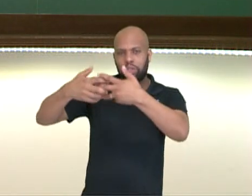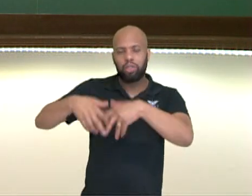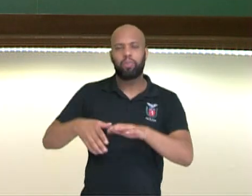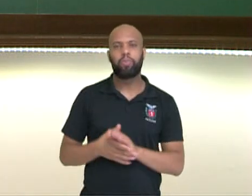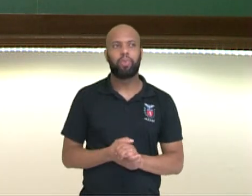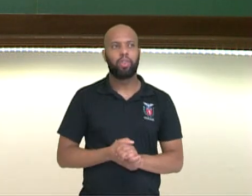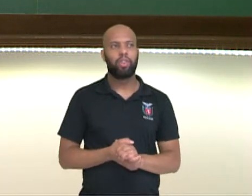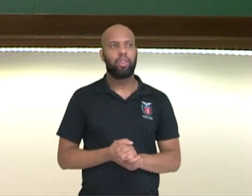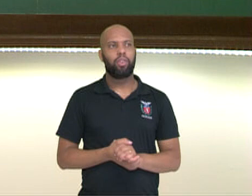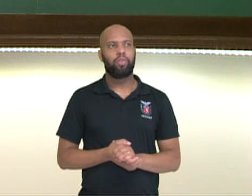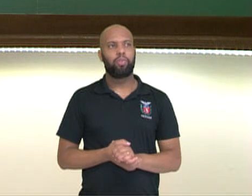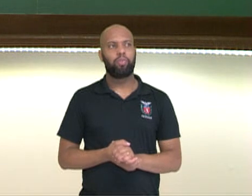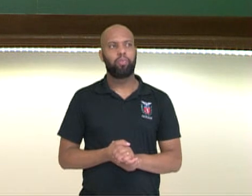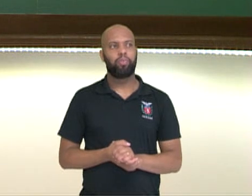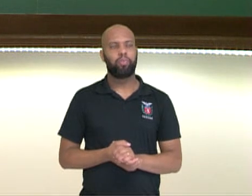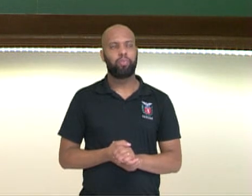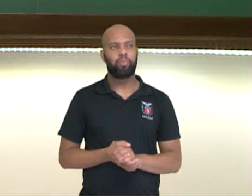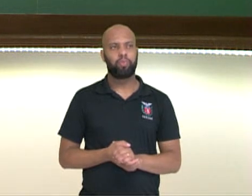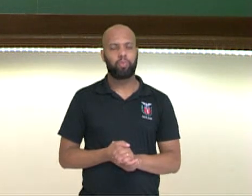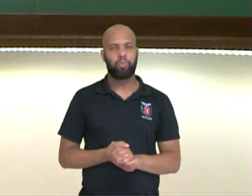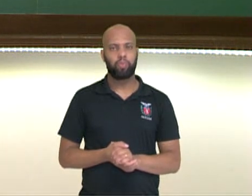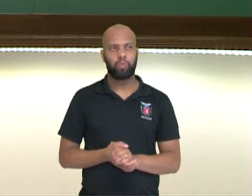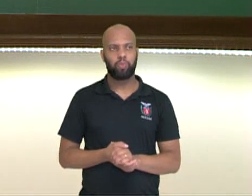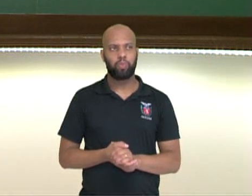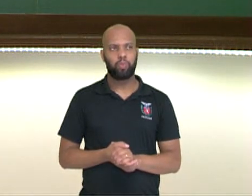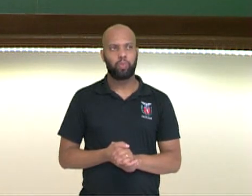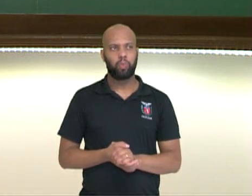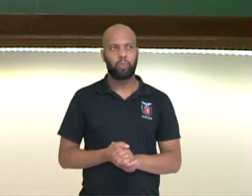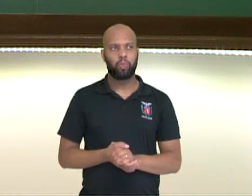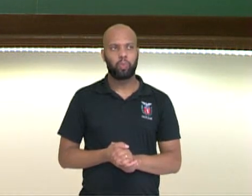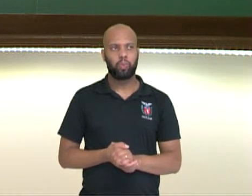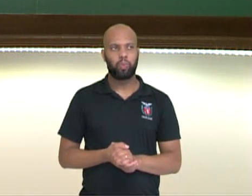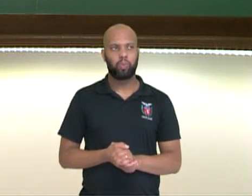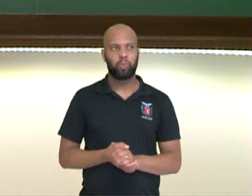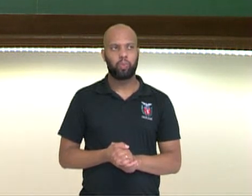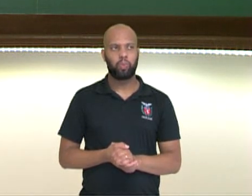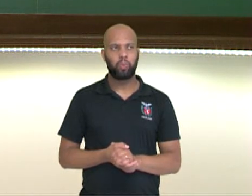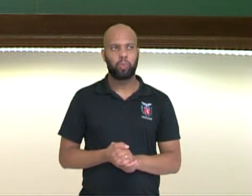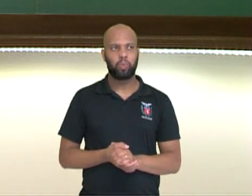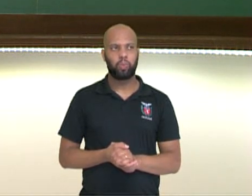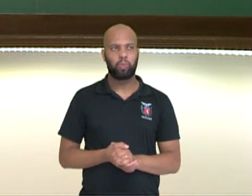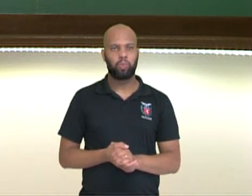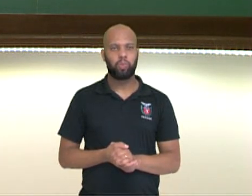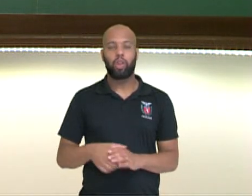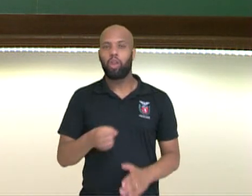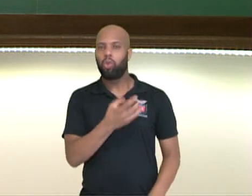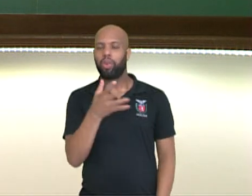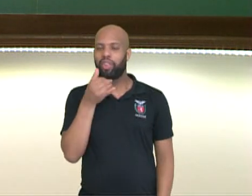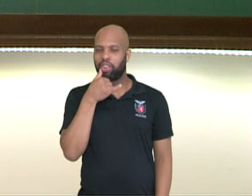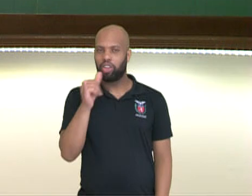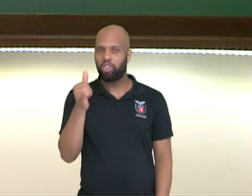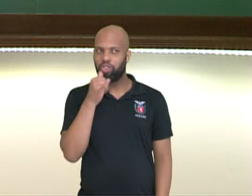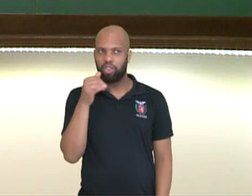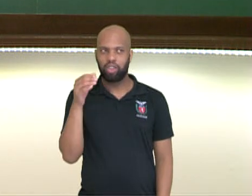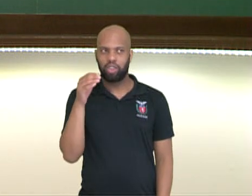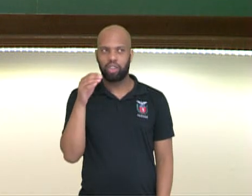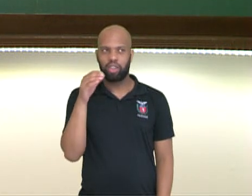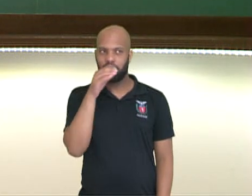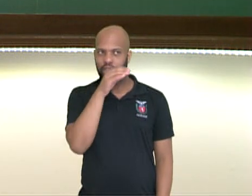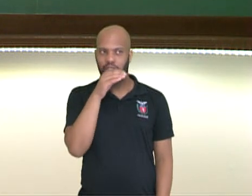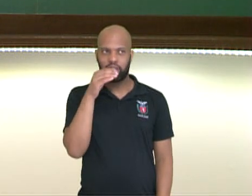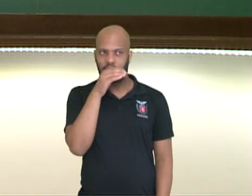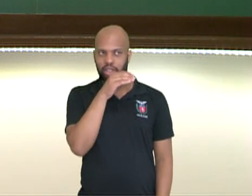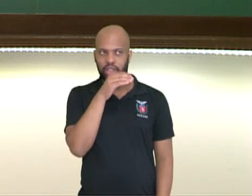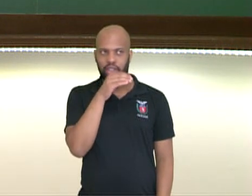O primeiro, eu já até falei na aula, então é correta. A quantidade de energia térmica de um corpo depende de sua massa,